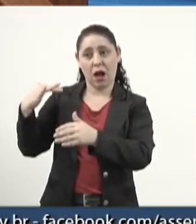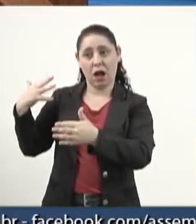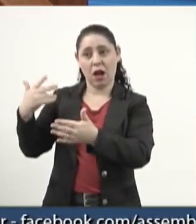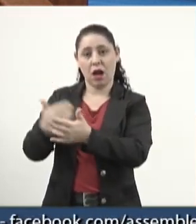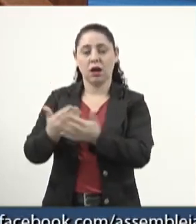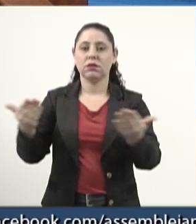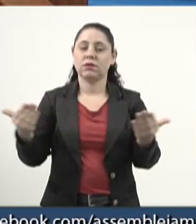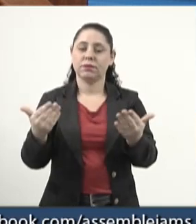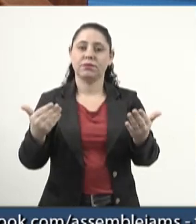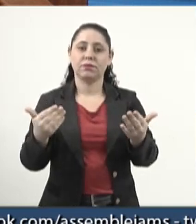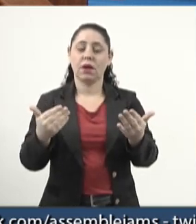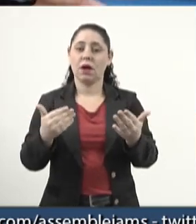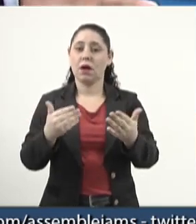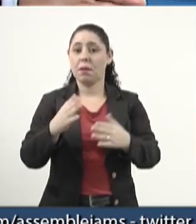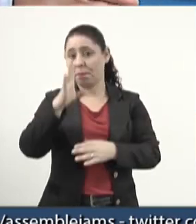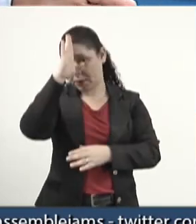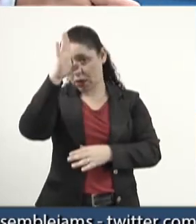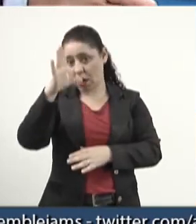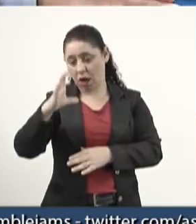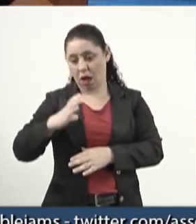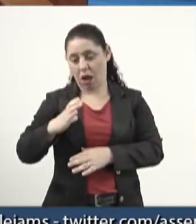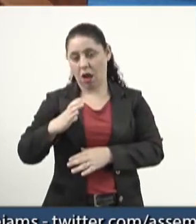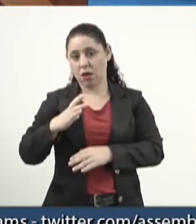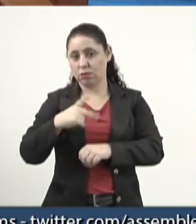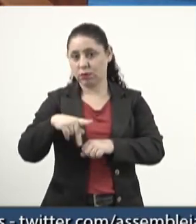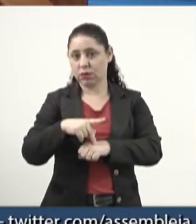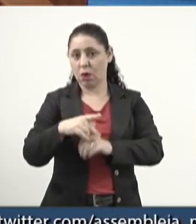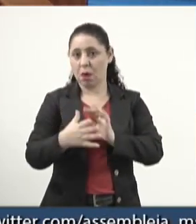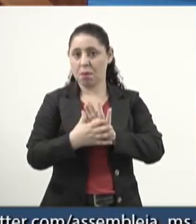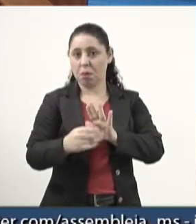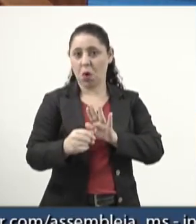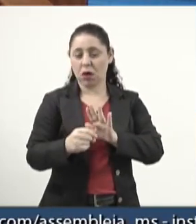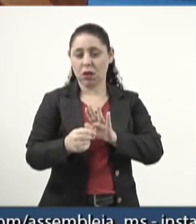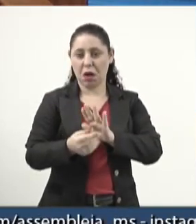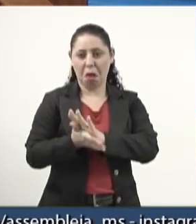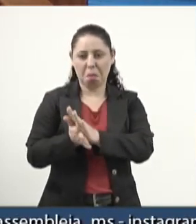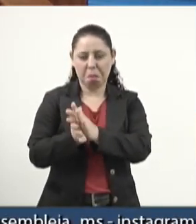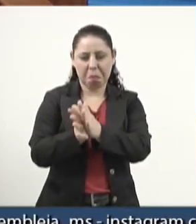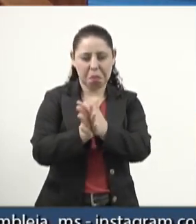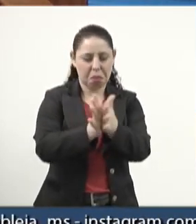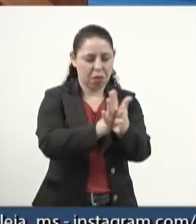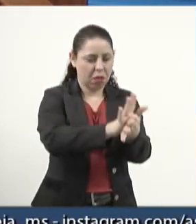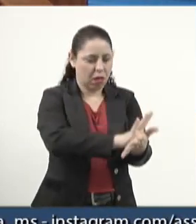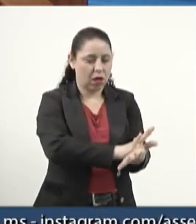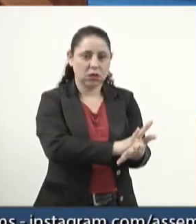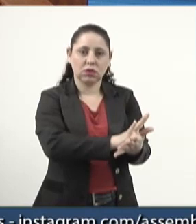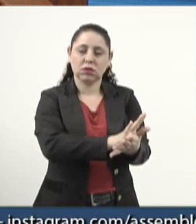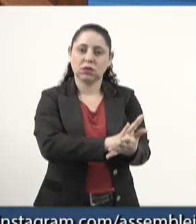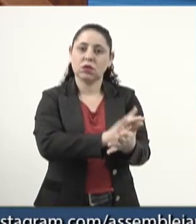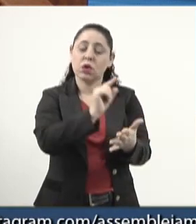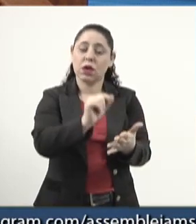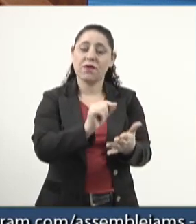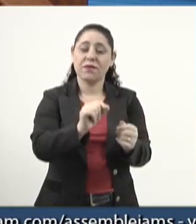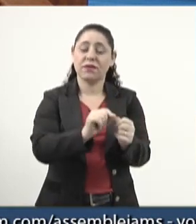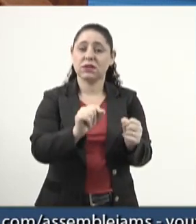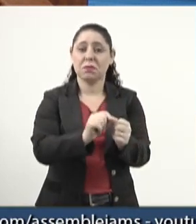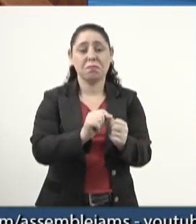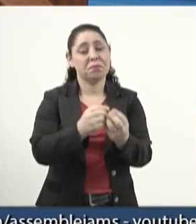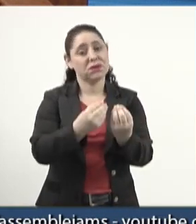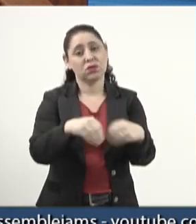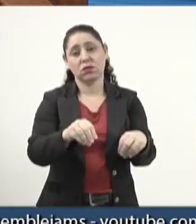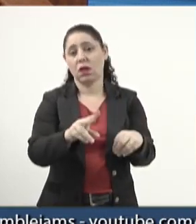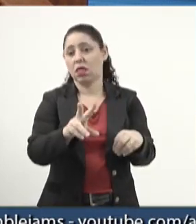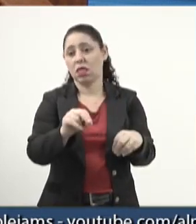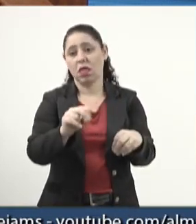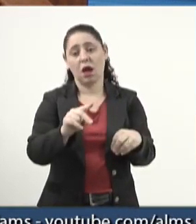agora, principalmente nos países ricos, foi um modelo predatório. Um modelo que